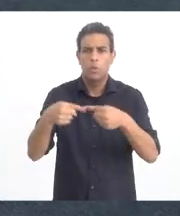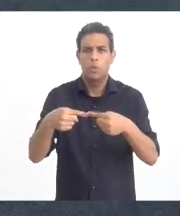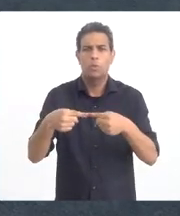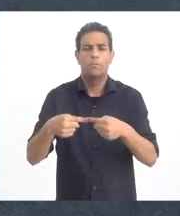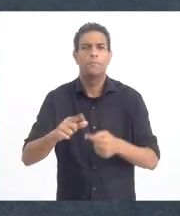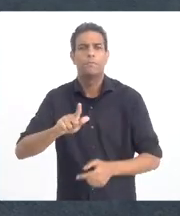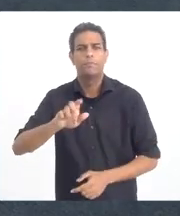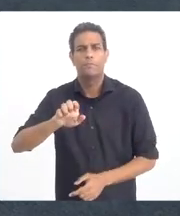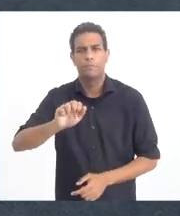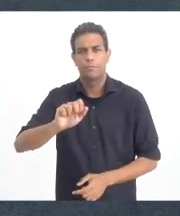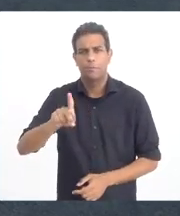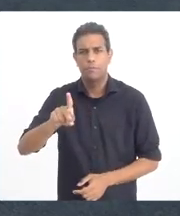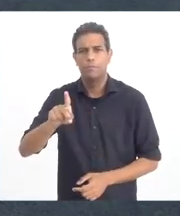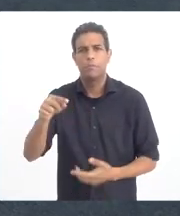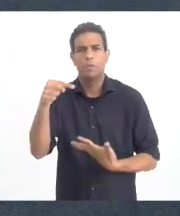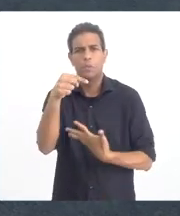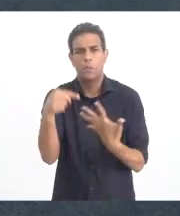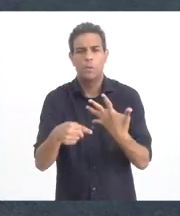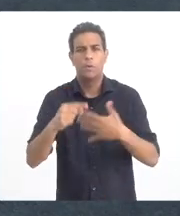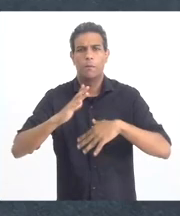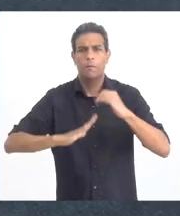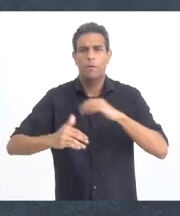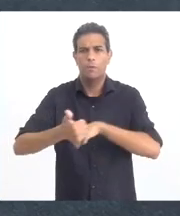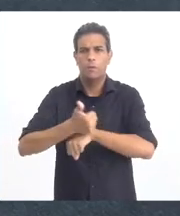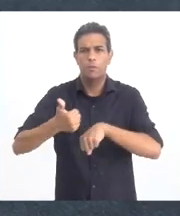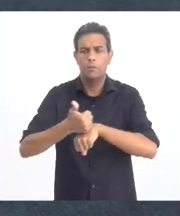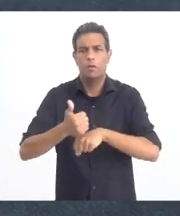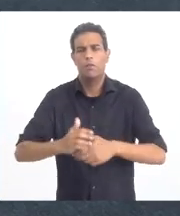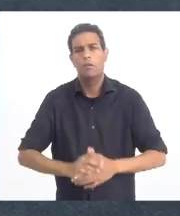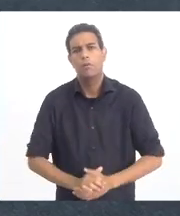GHP é gratificação de habilitação profissional,